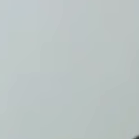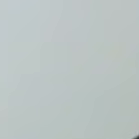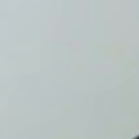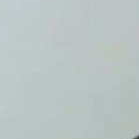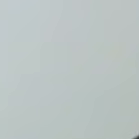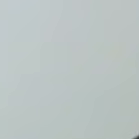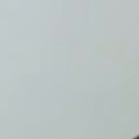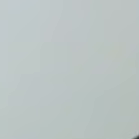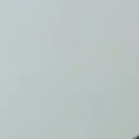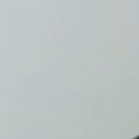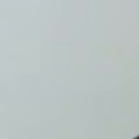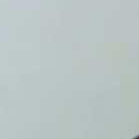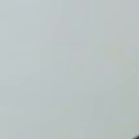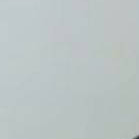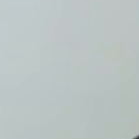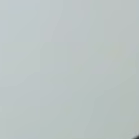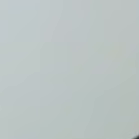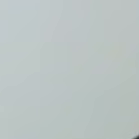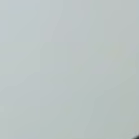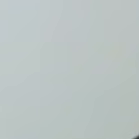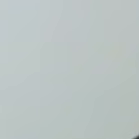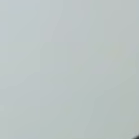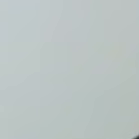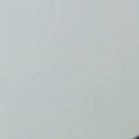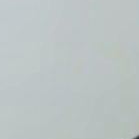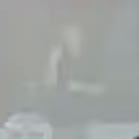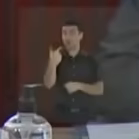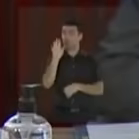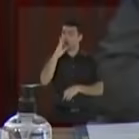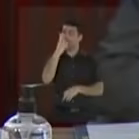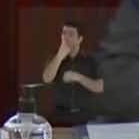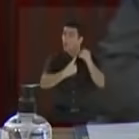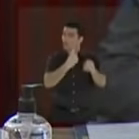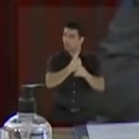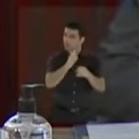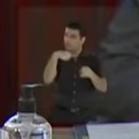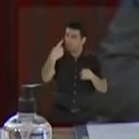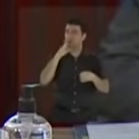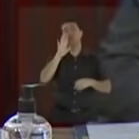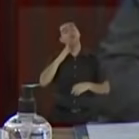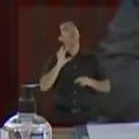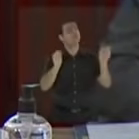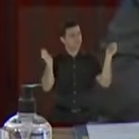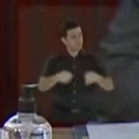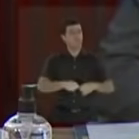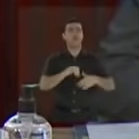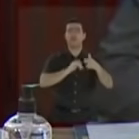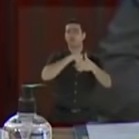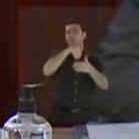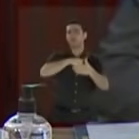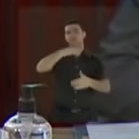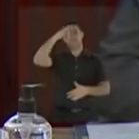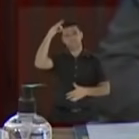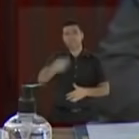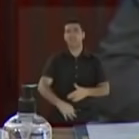PSE vai ter essa essa disponibilidade né em demonstrar essa preocupação com a transparência